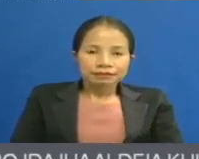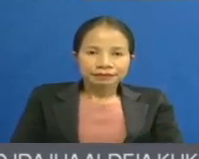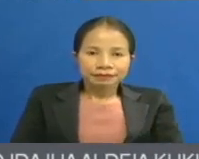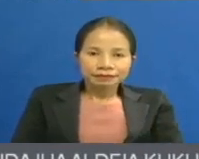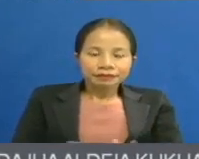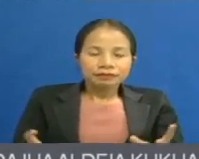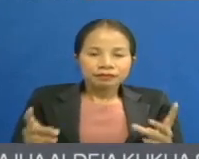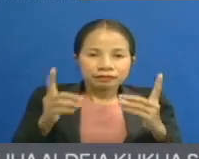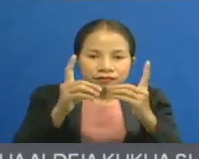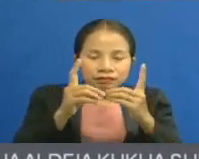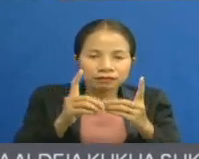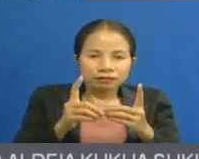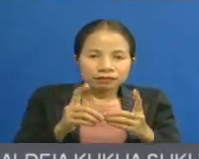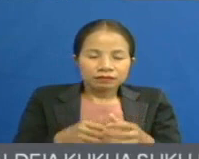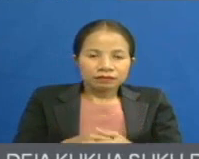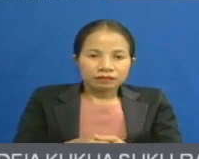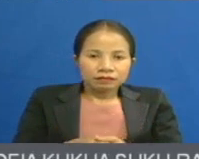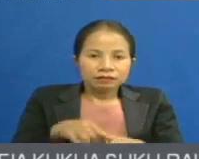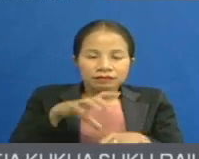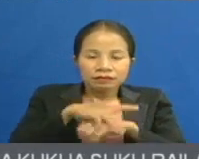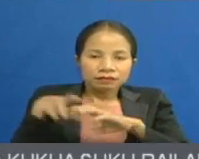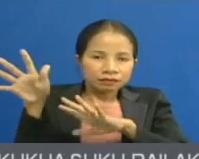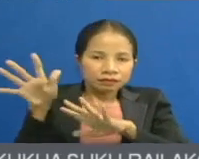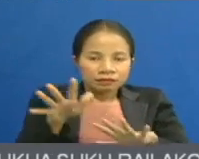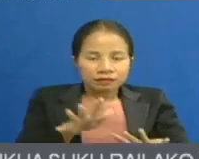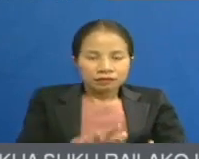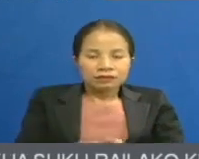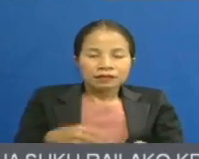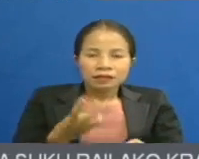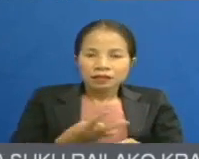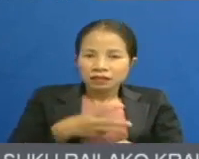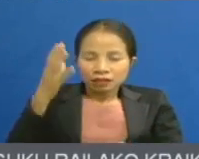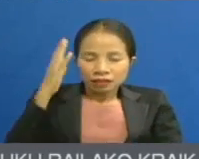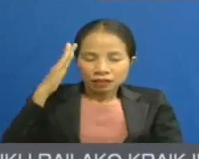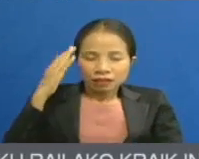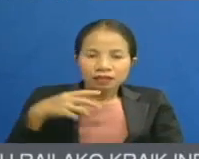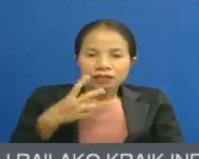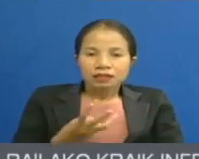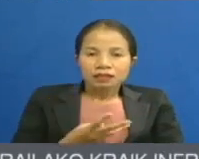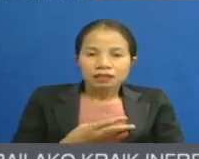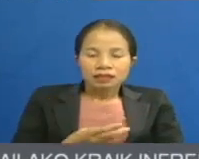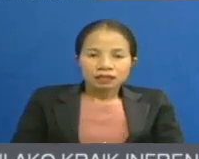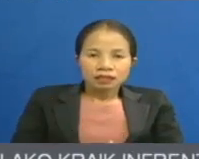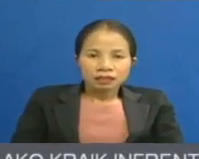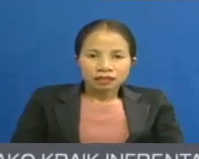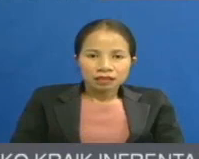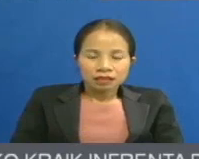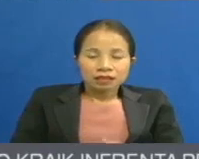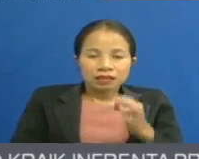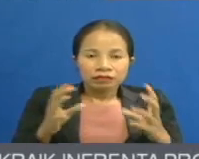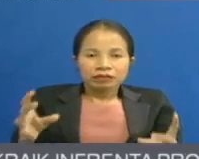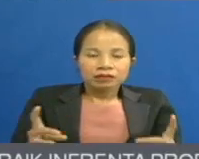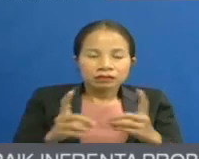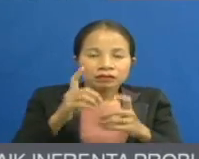acontece natureza rasik. Nebe, ita tene ke itenia quando acontece